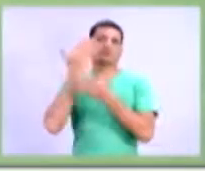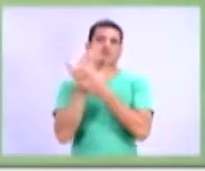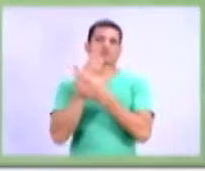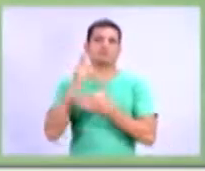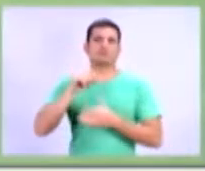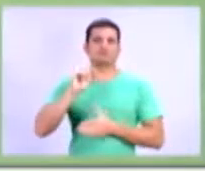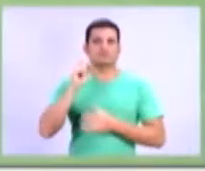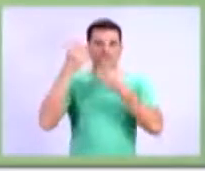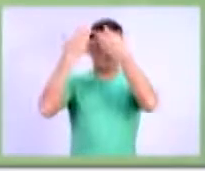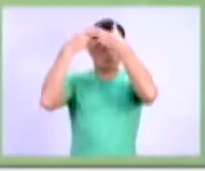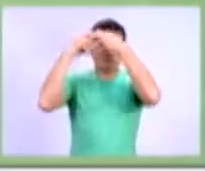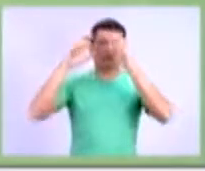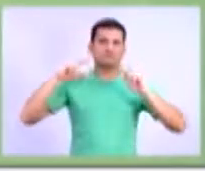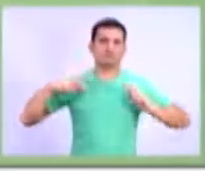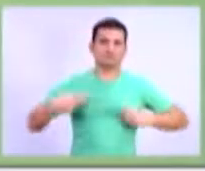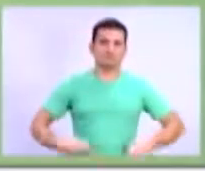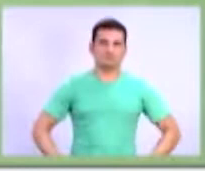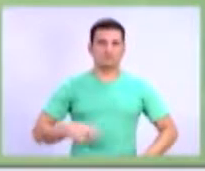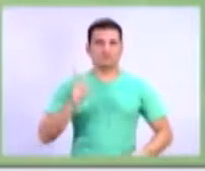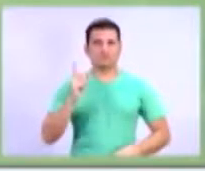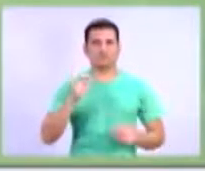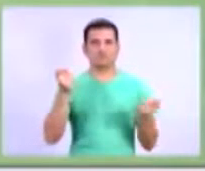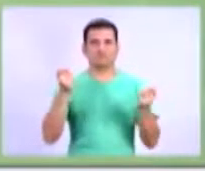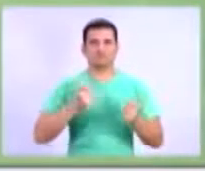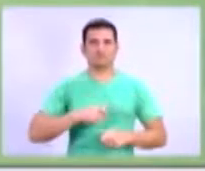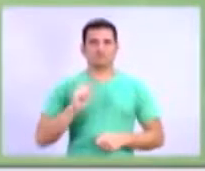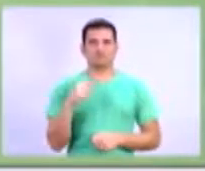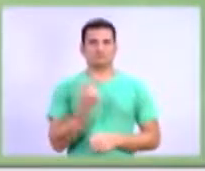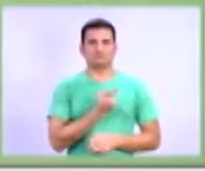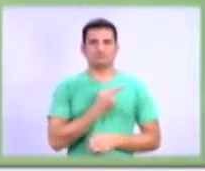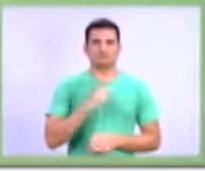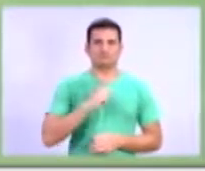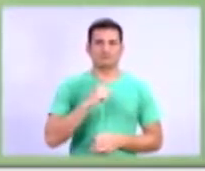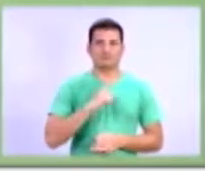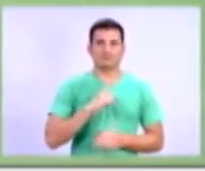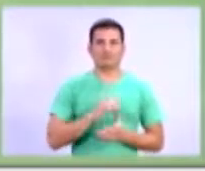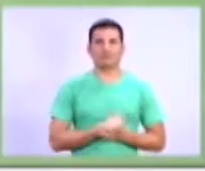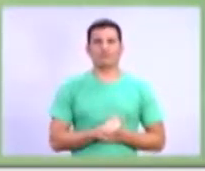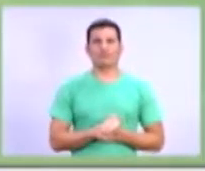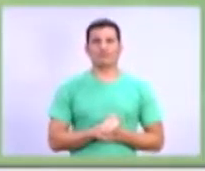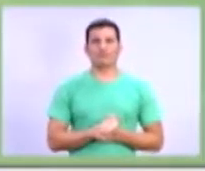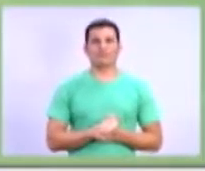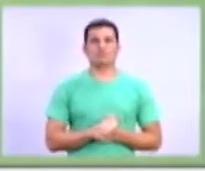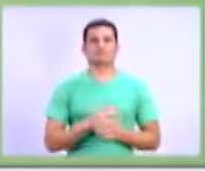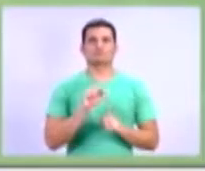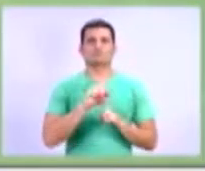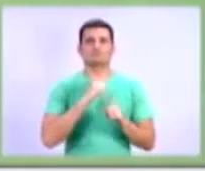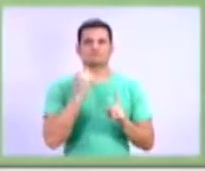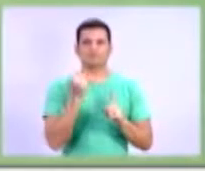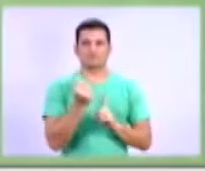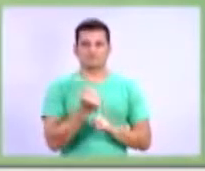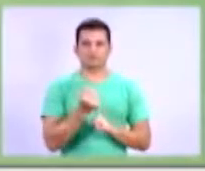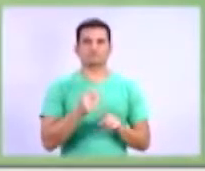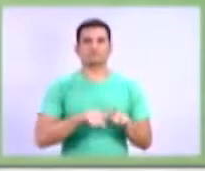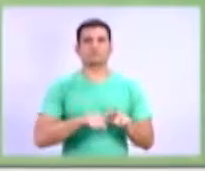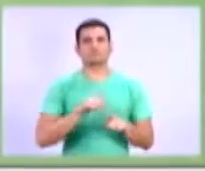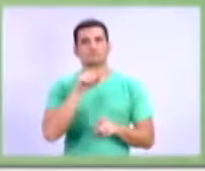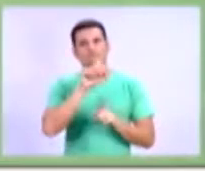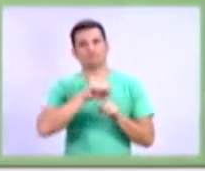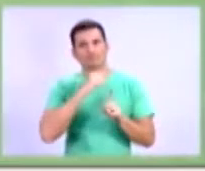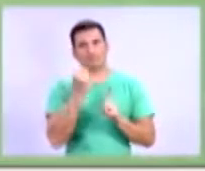racionalidade humana, a capacidade que nós temos, e no caso da nossa sociedade, né, como é uma